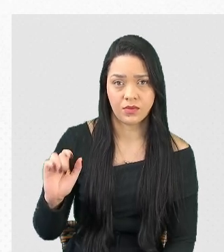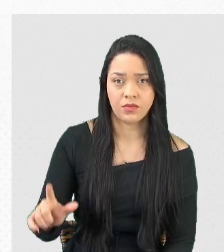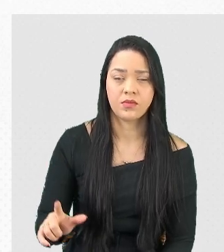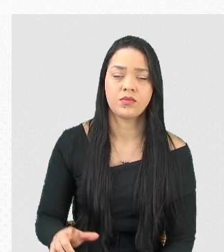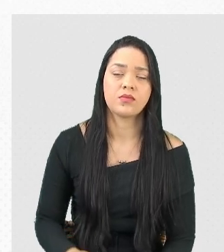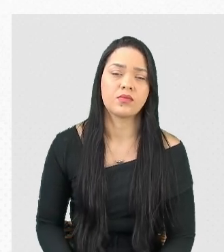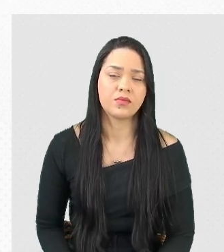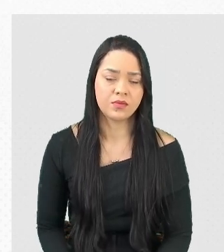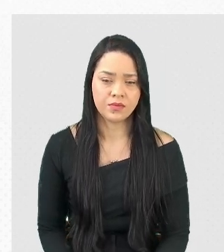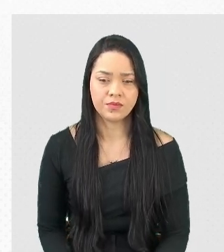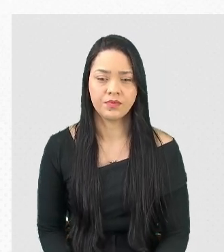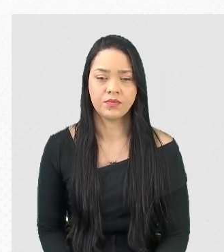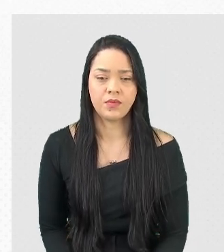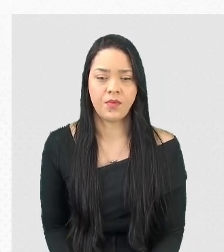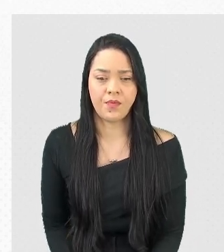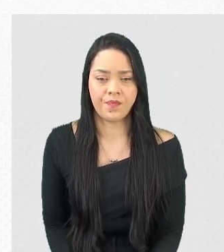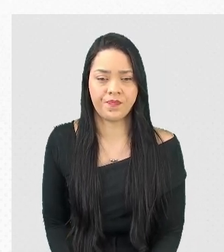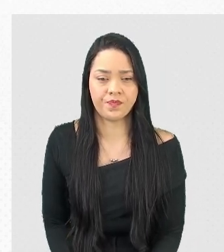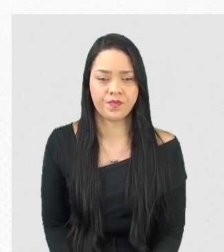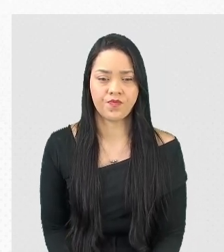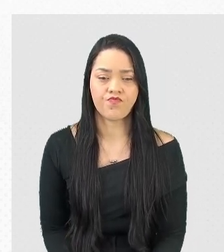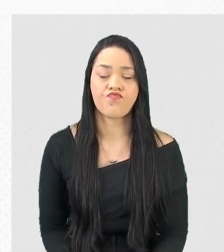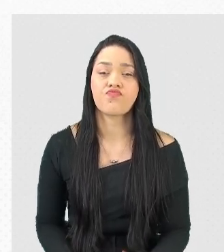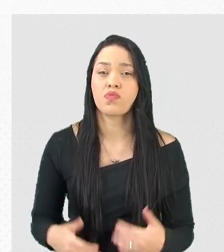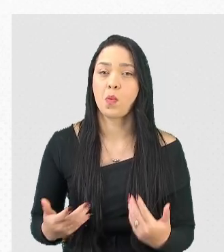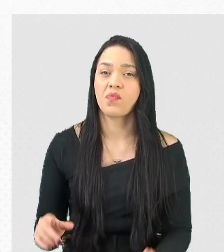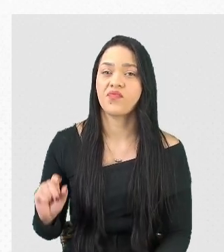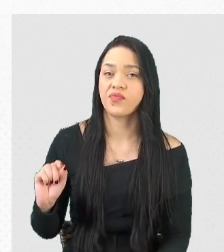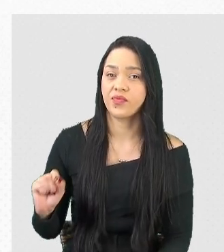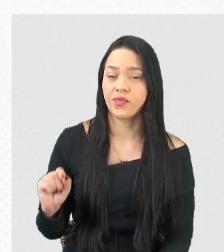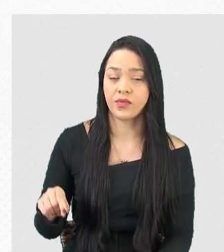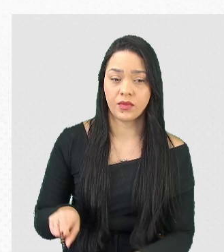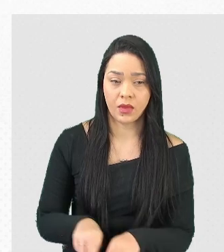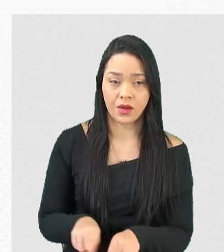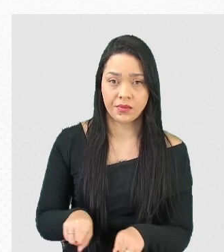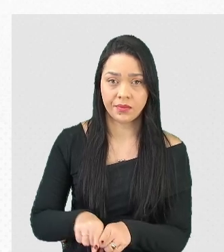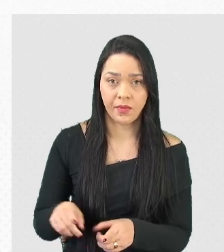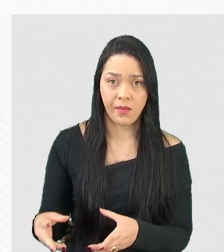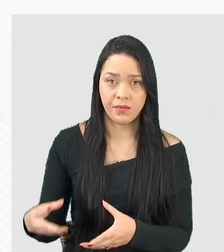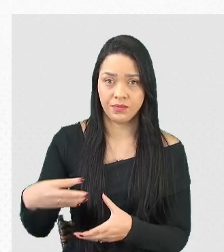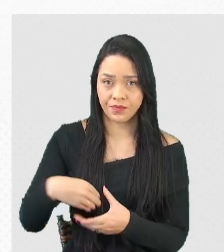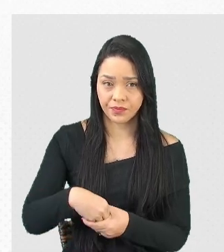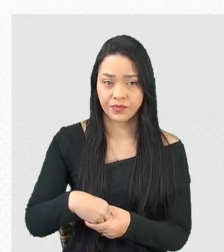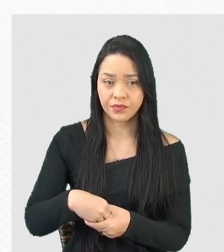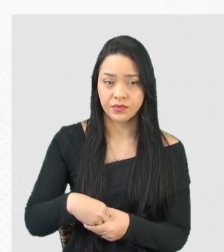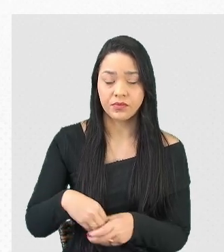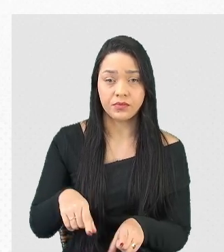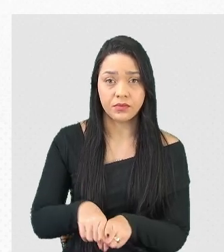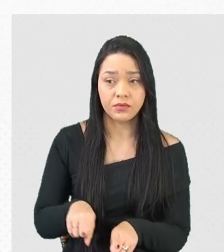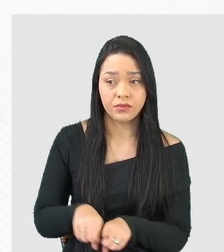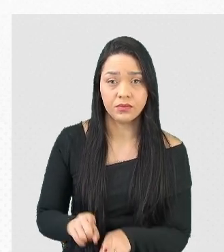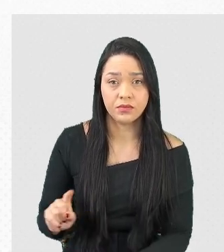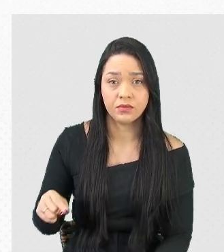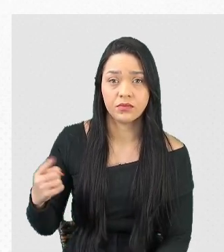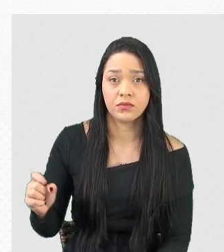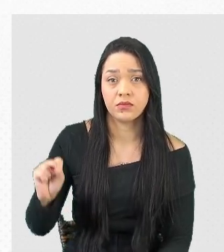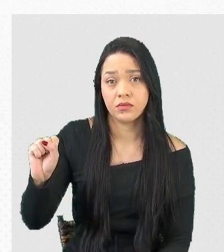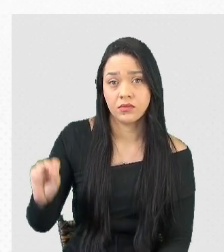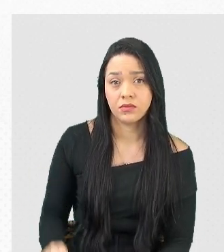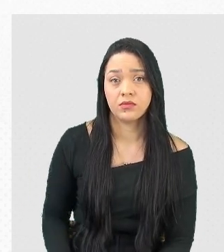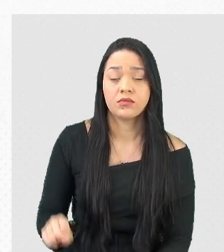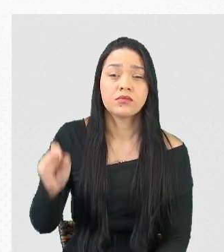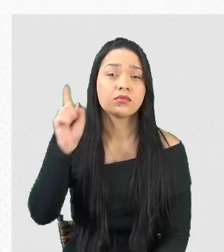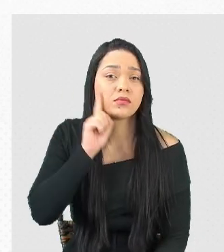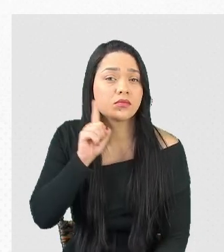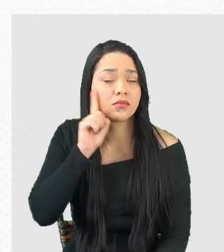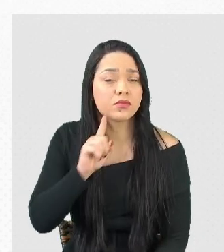tanto internamente como posteriormente no sul dos Estados Unidos você vai ter, né, um incremento ali do algodão que vai